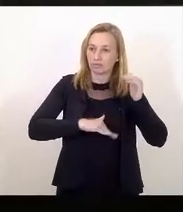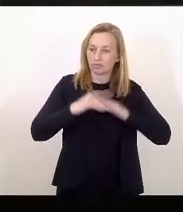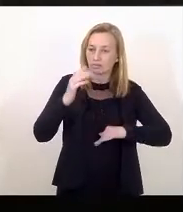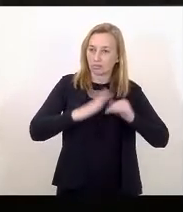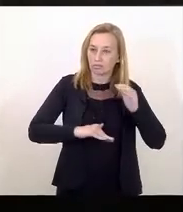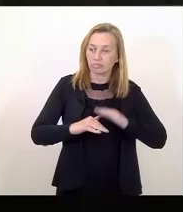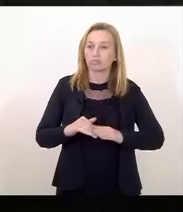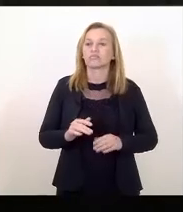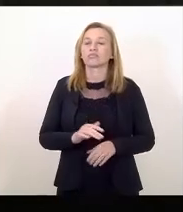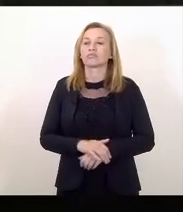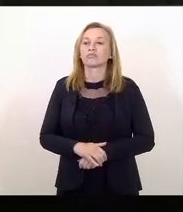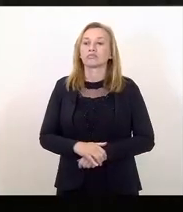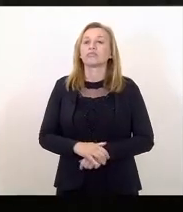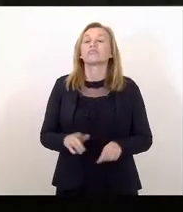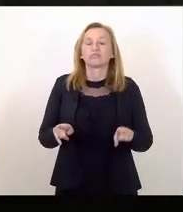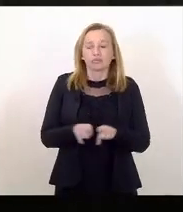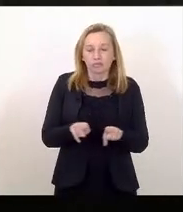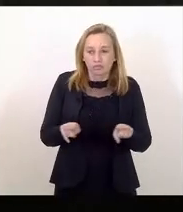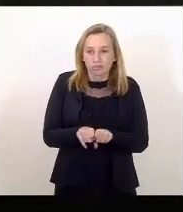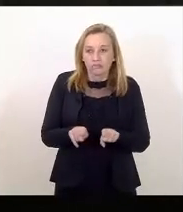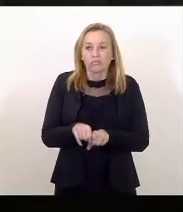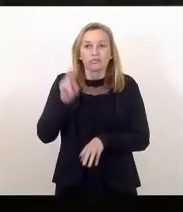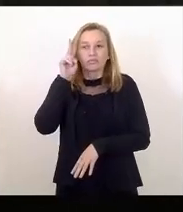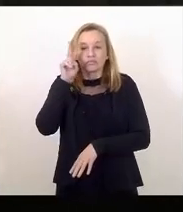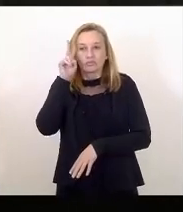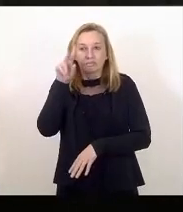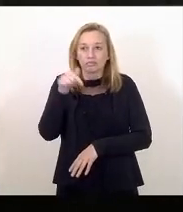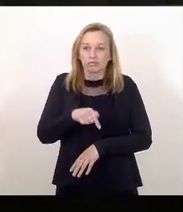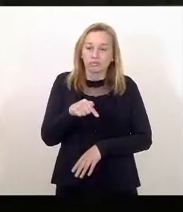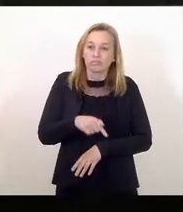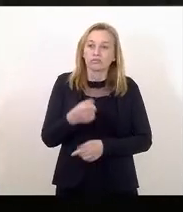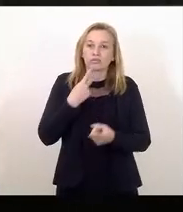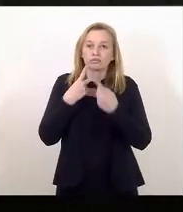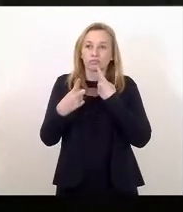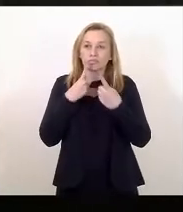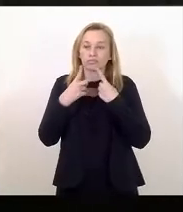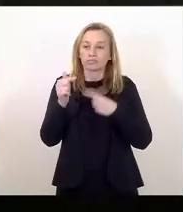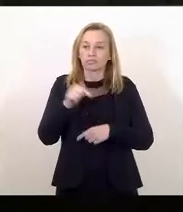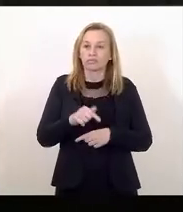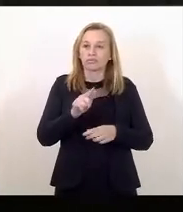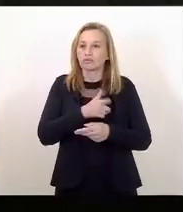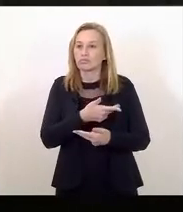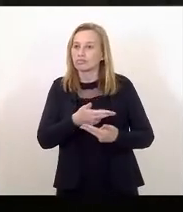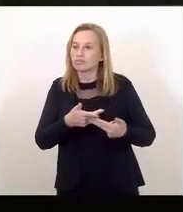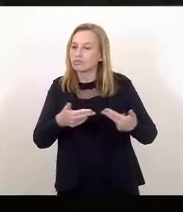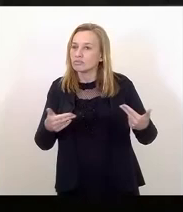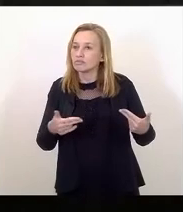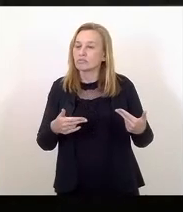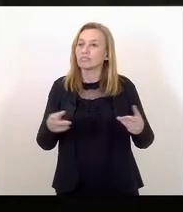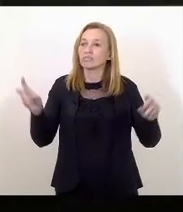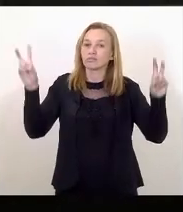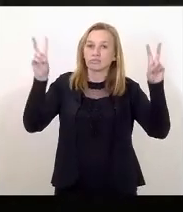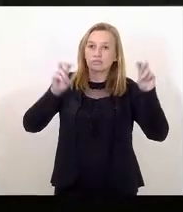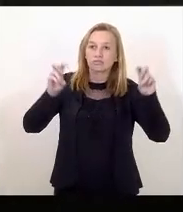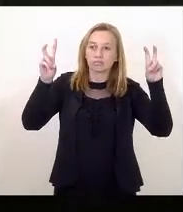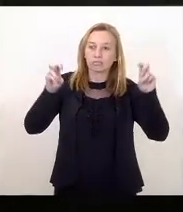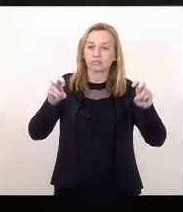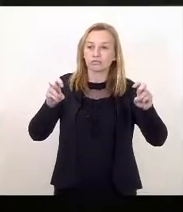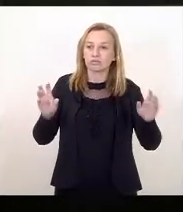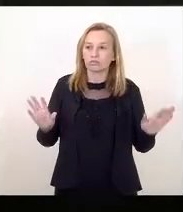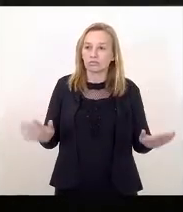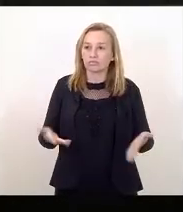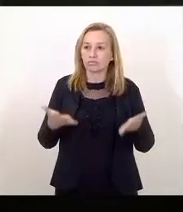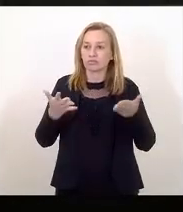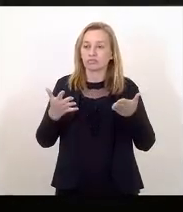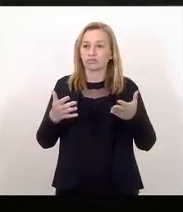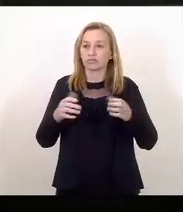empregabilidade. E também, lembrando aqui, que discutimos aqui várias vezes a questão do incentivo